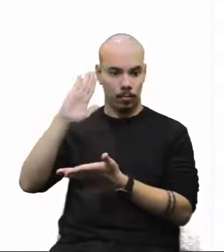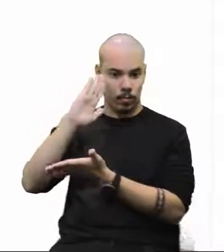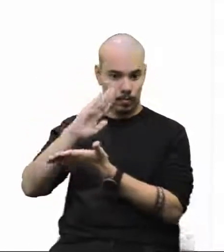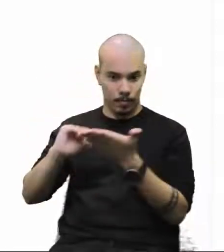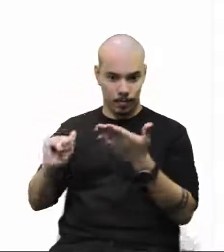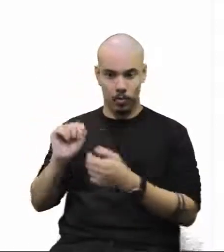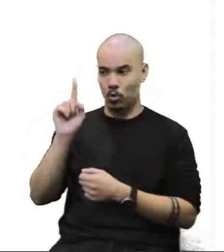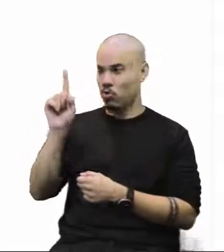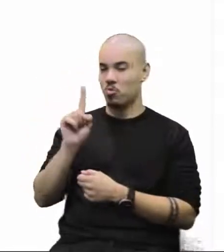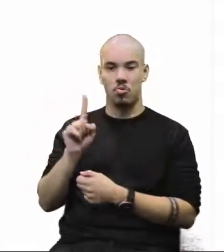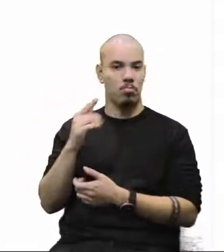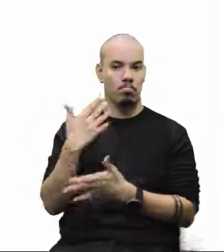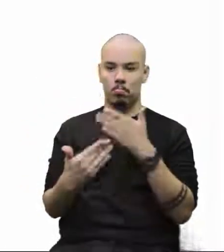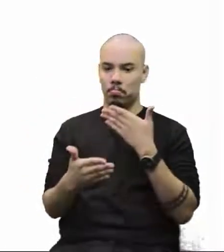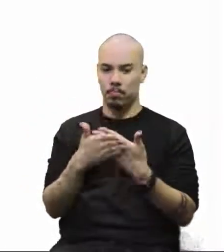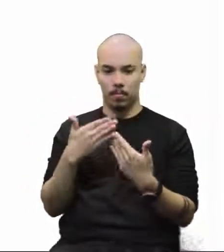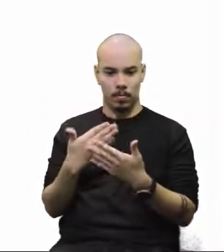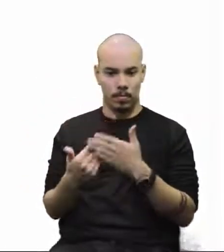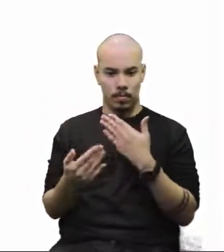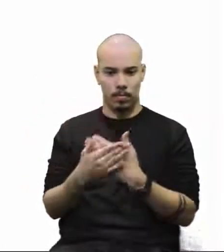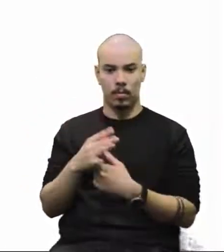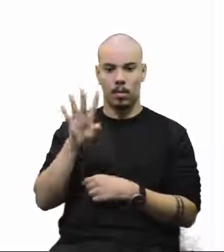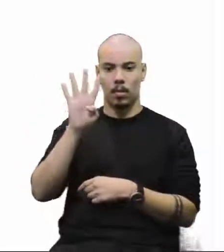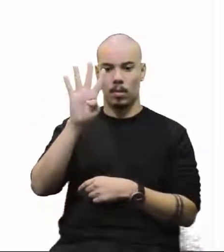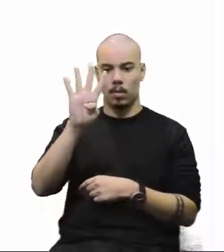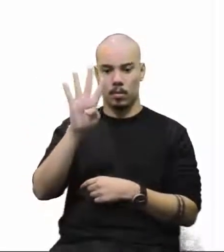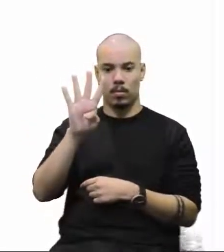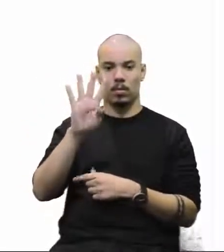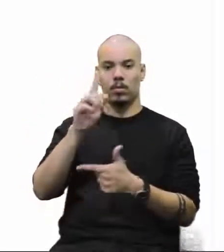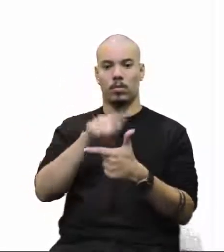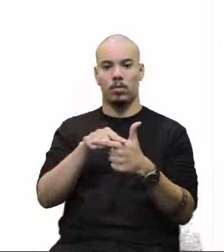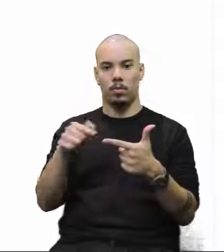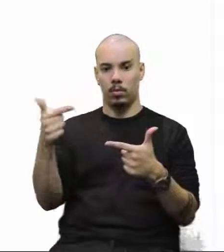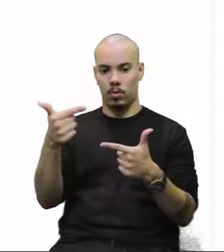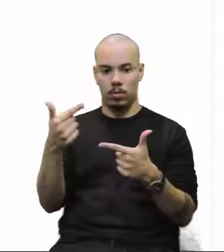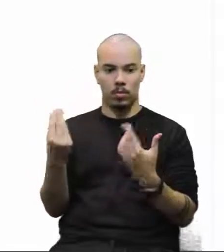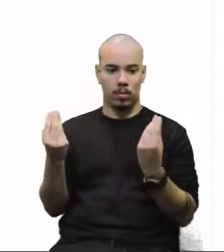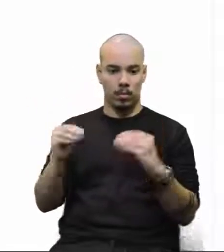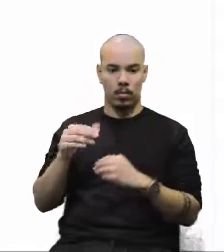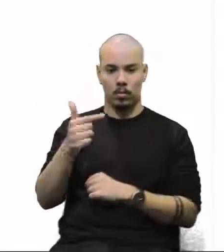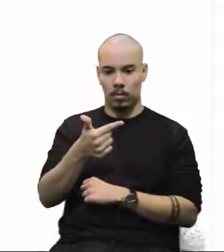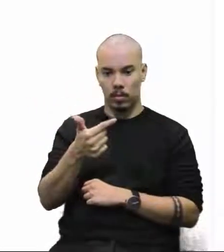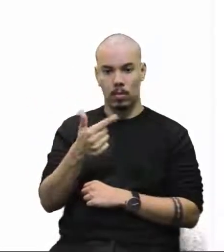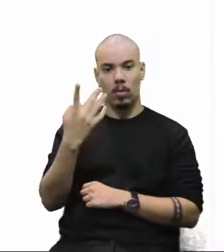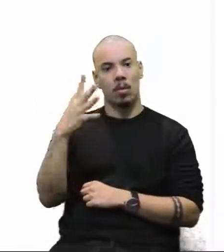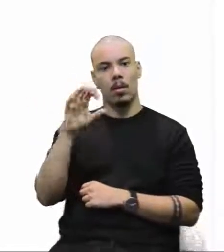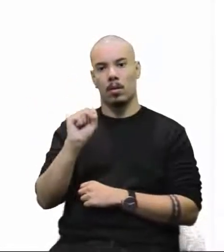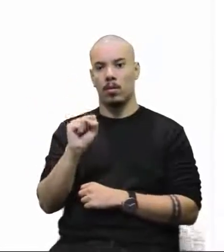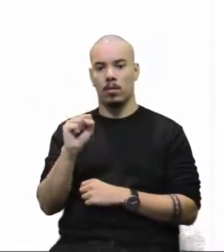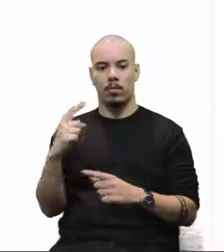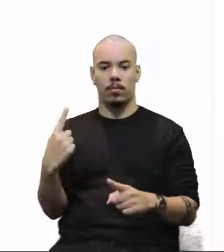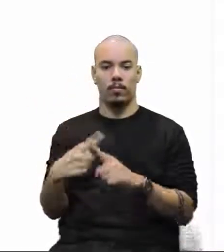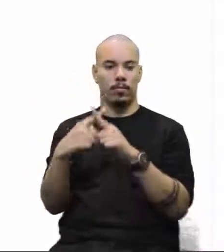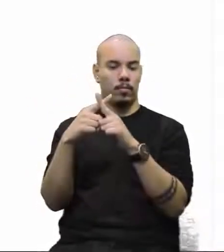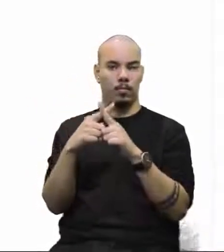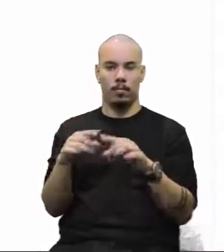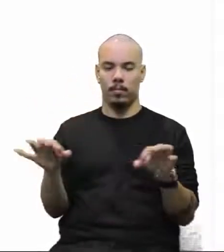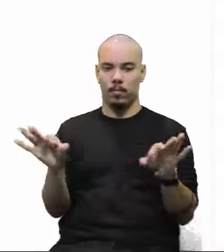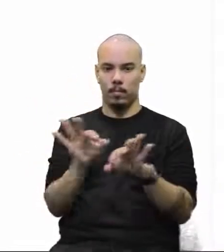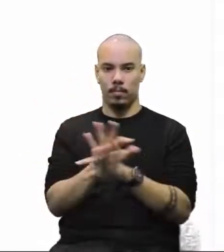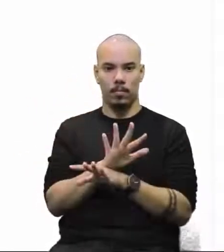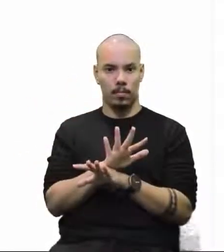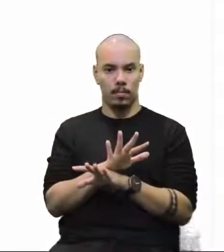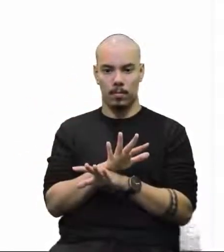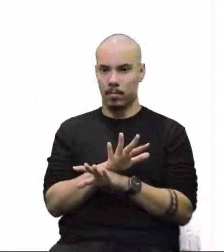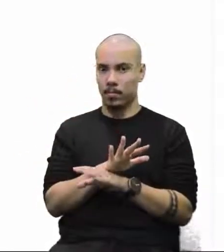1 não 4 afeta. pode dividir por 2, dá 2. 2 vezes 3, 6. 6 vezes 8, 48. 3 vezes 8, 24, vezes